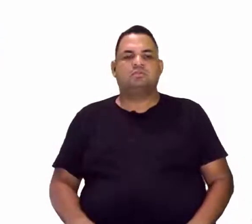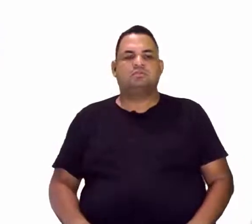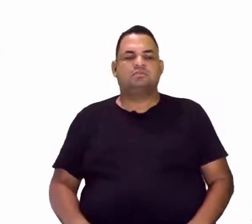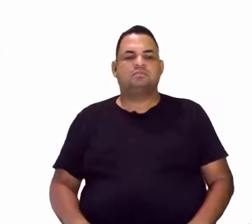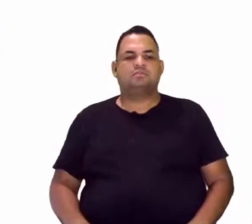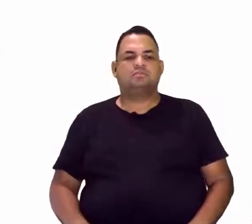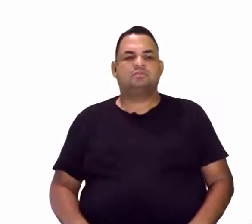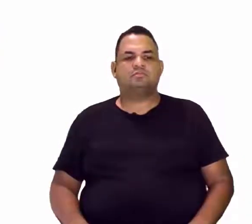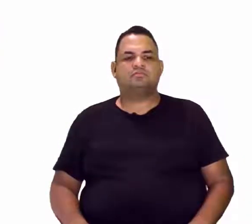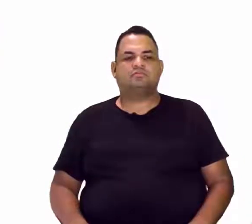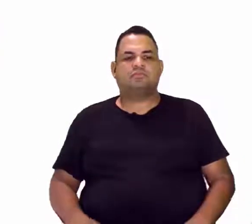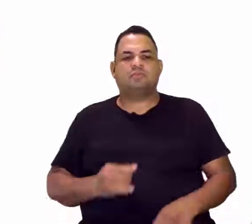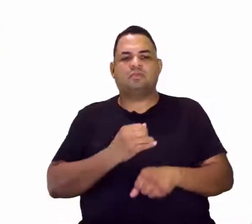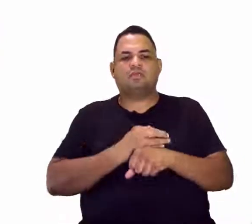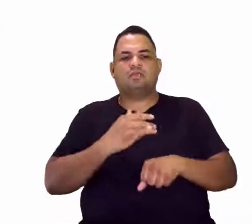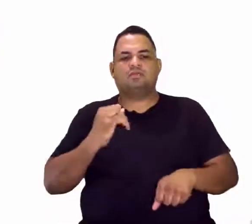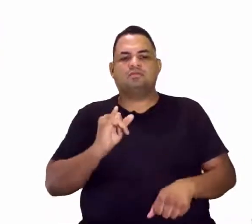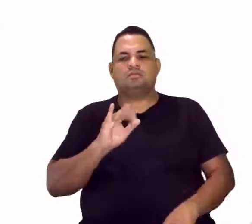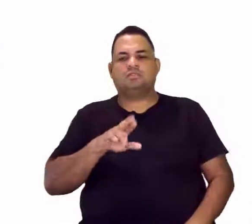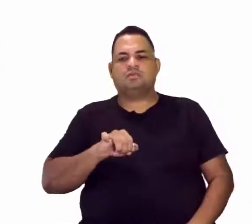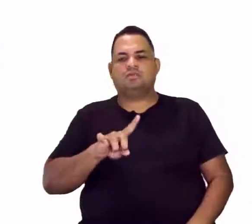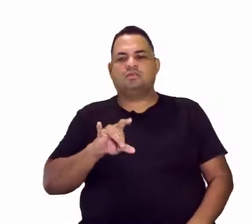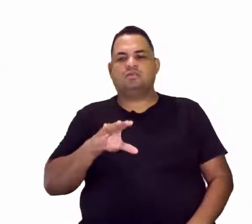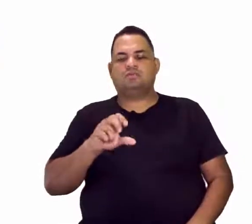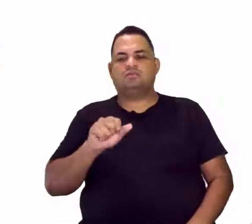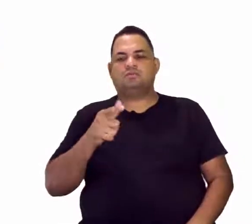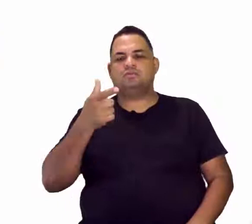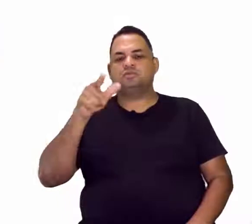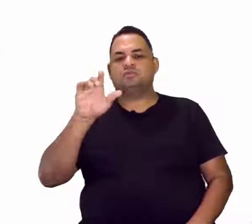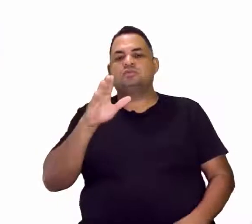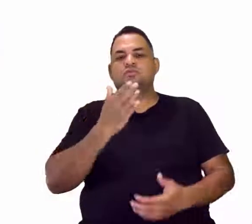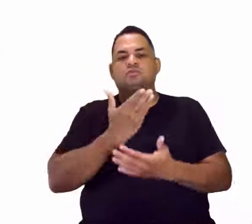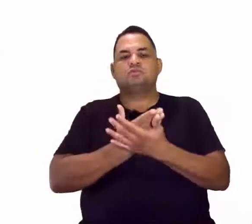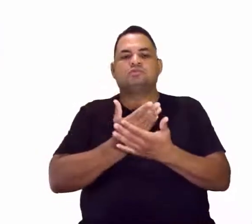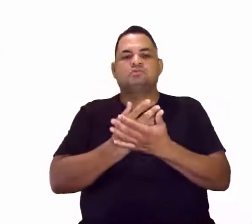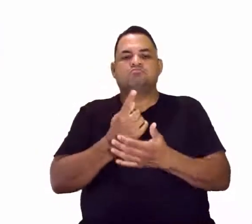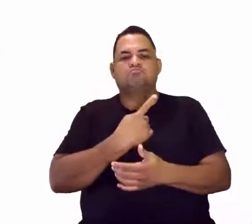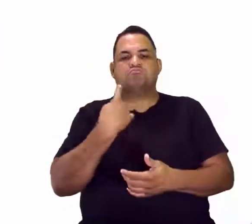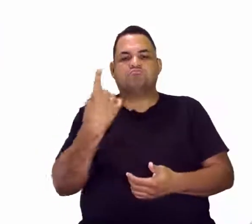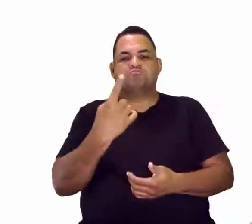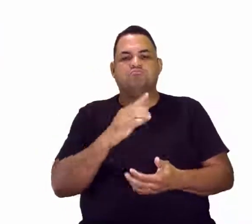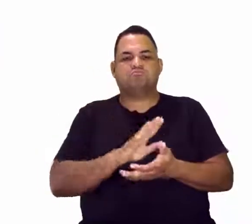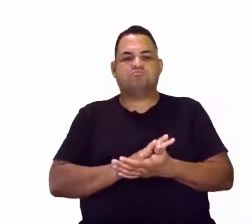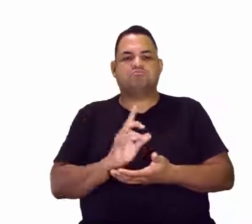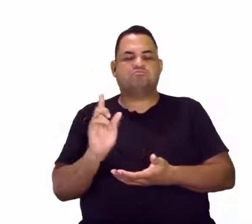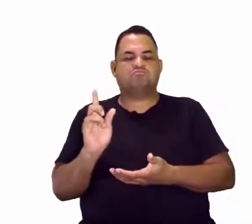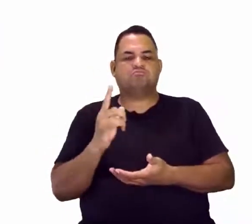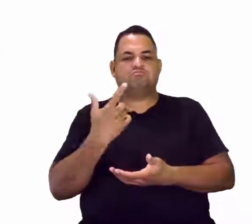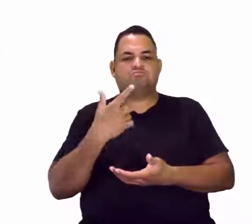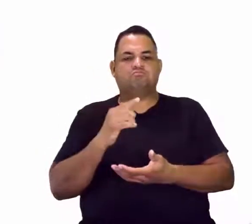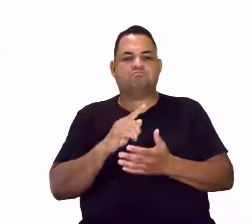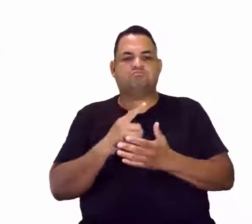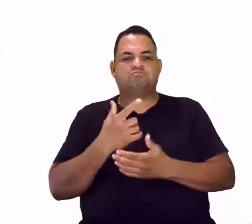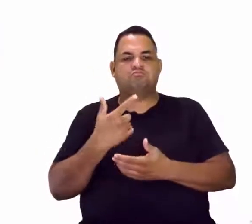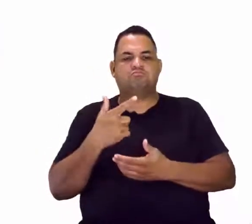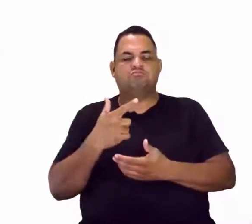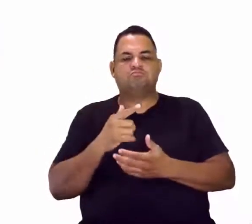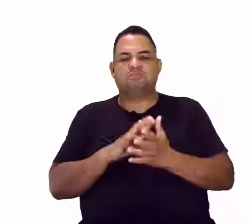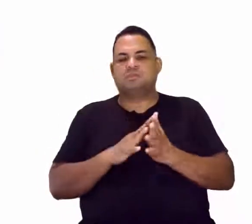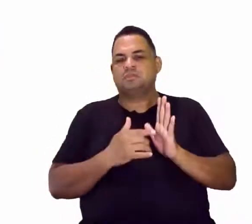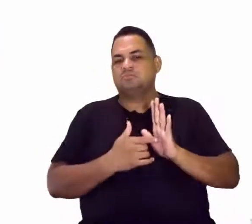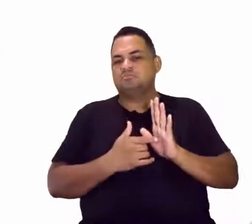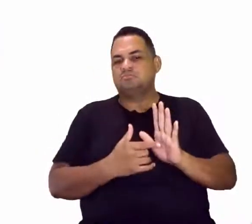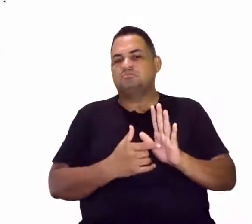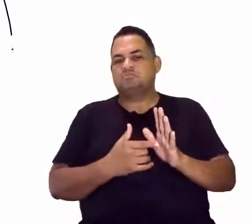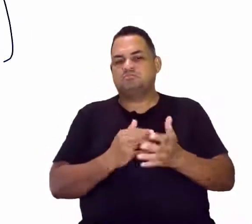ácidos inorgânicos são estes todos outros que nós estamos estudando. Eles não apresentam este grupo,